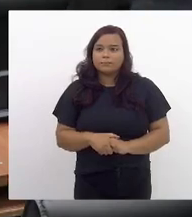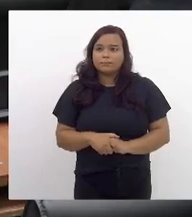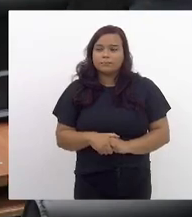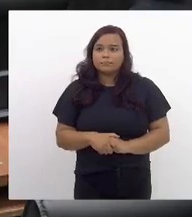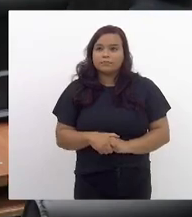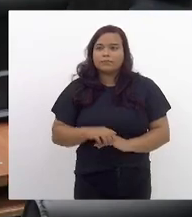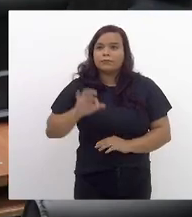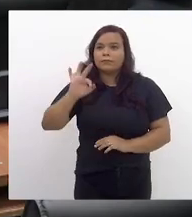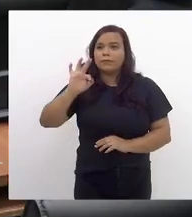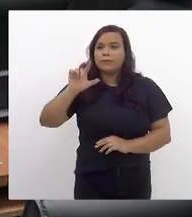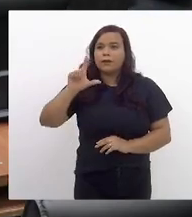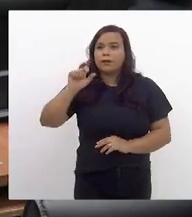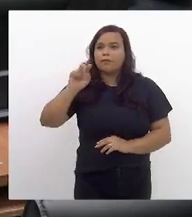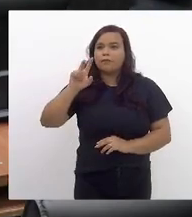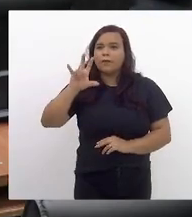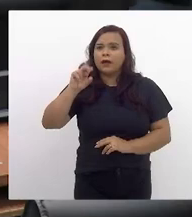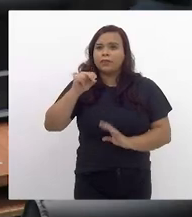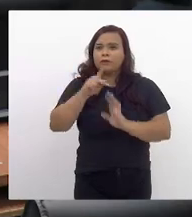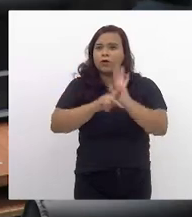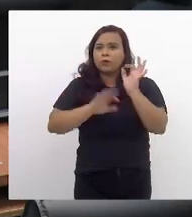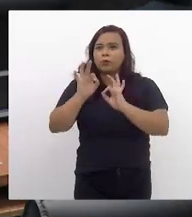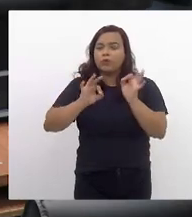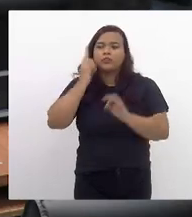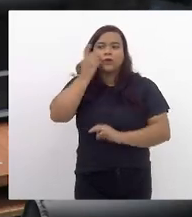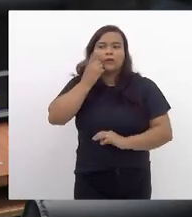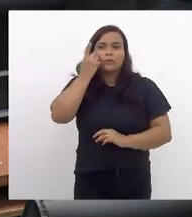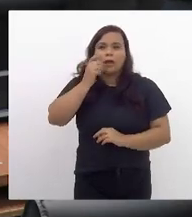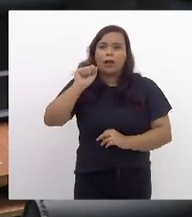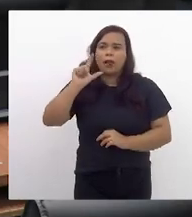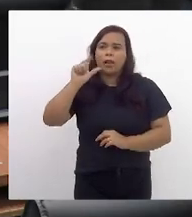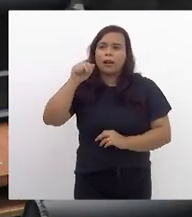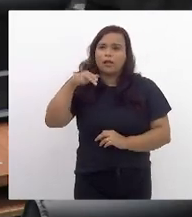O Flávio, o projeto da deputada Alana